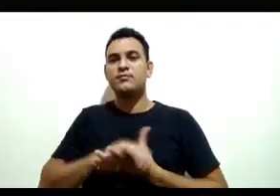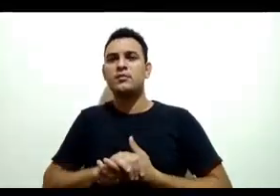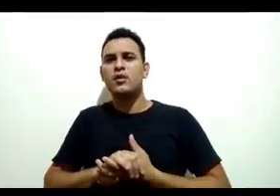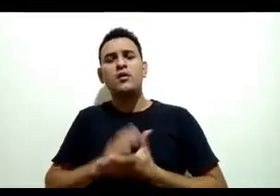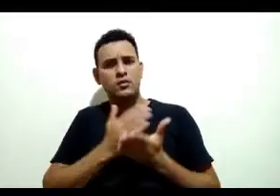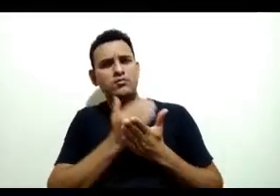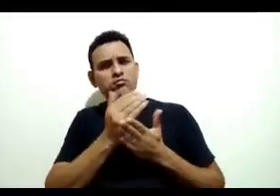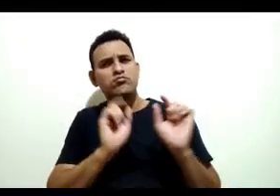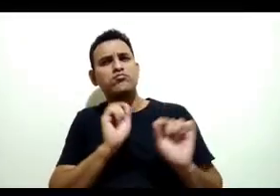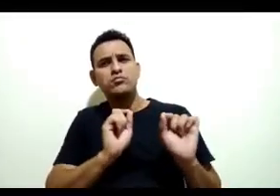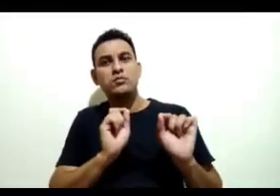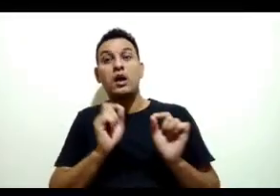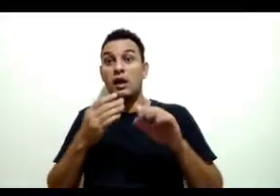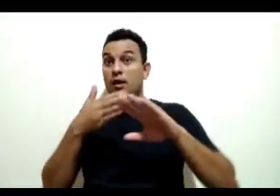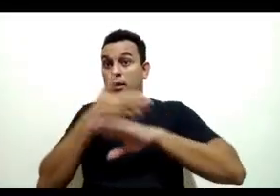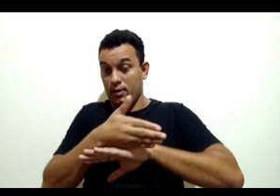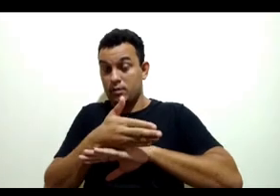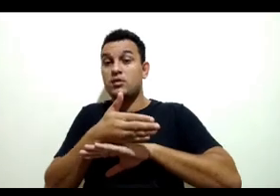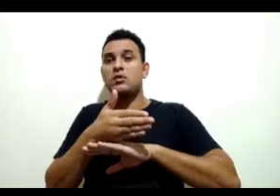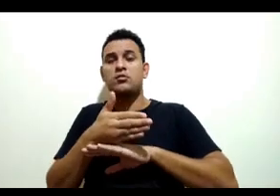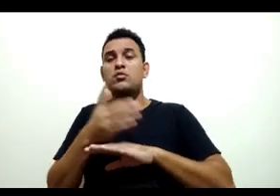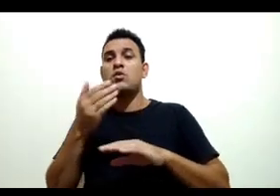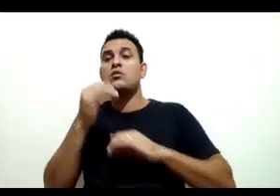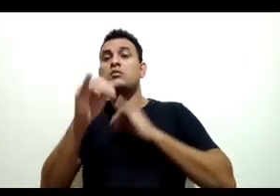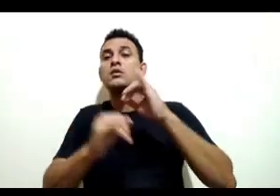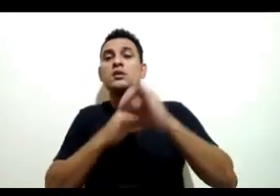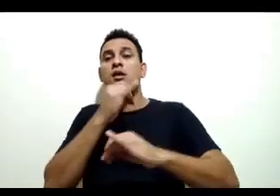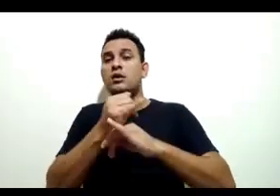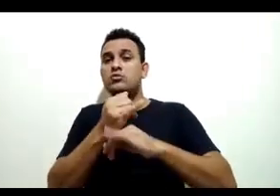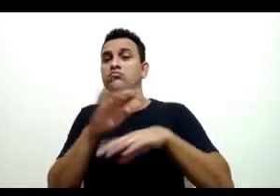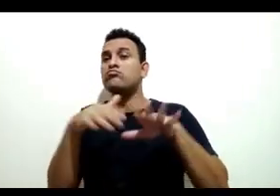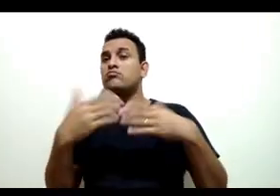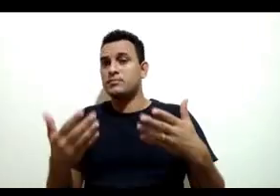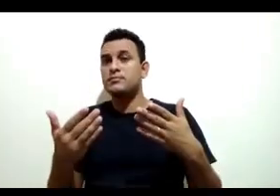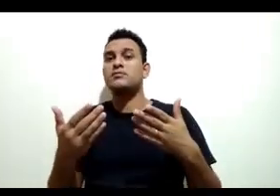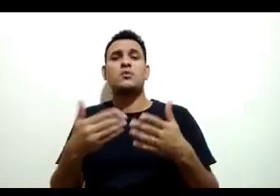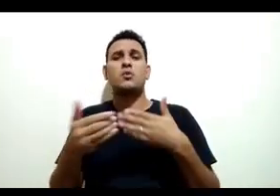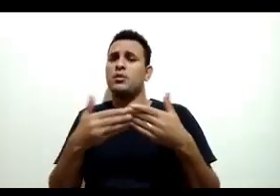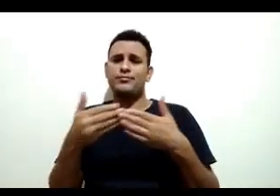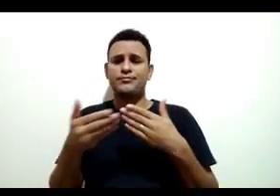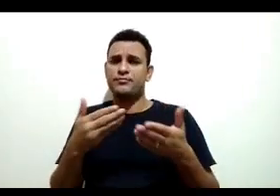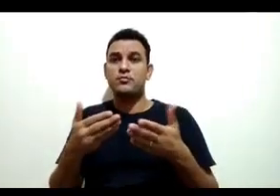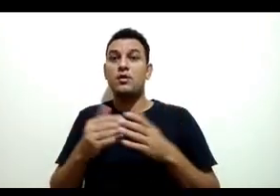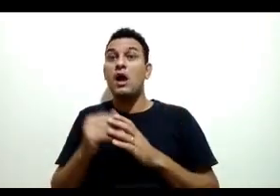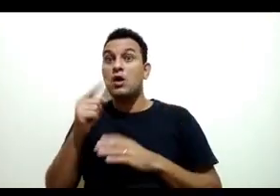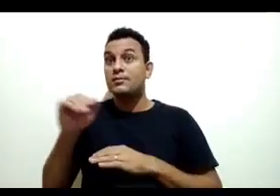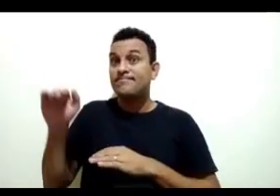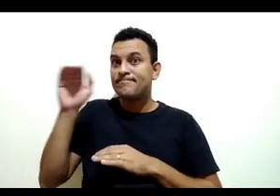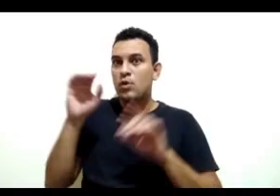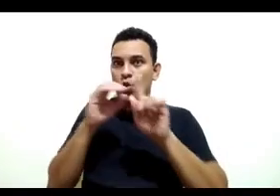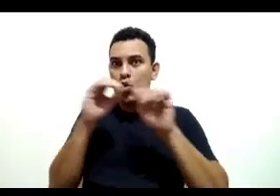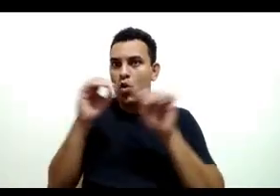celular. Inicialmente, entre em um navegador de internet. Na página da Google, localize no